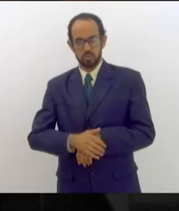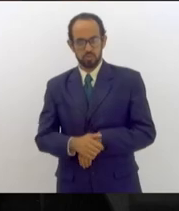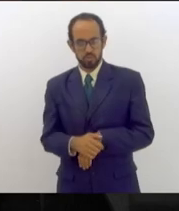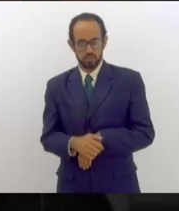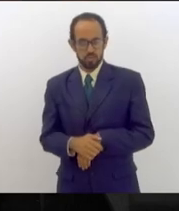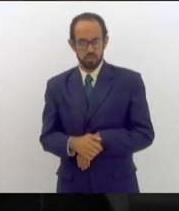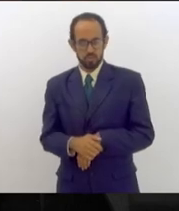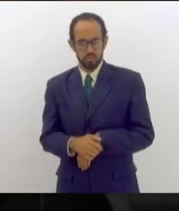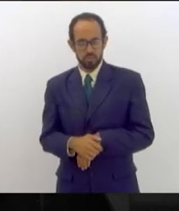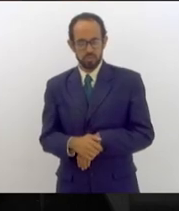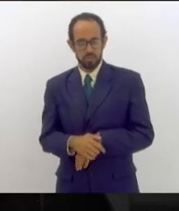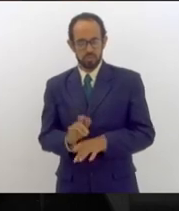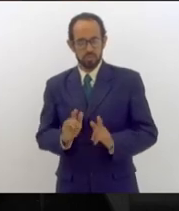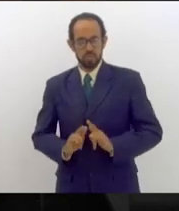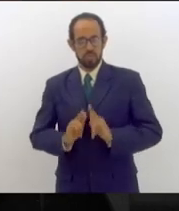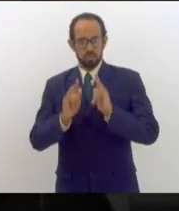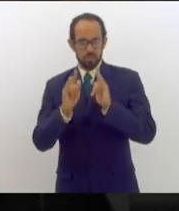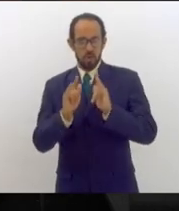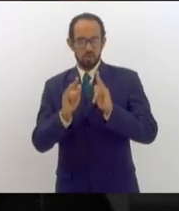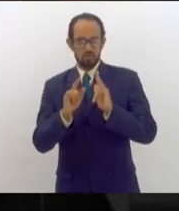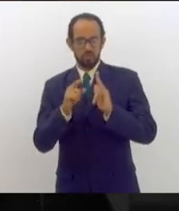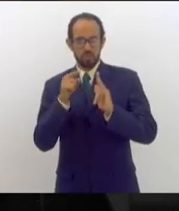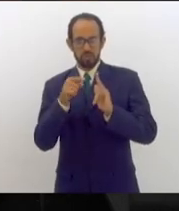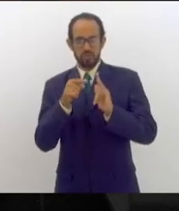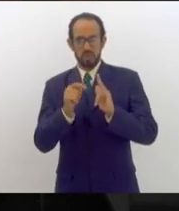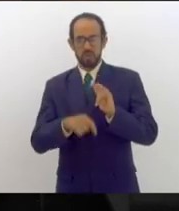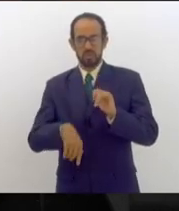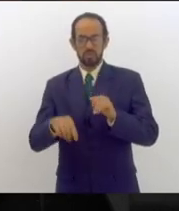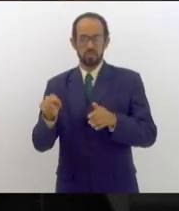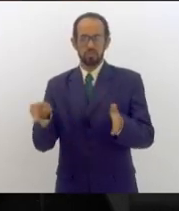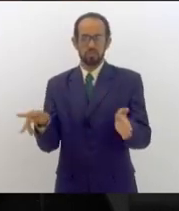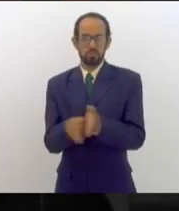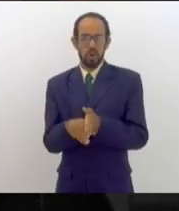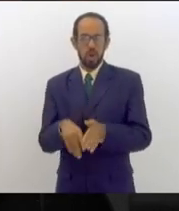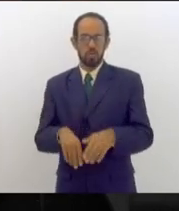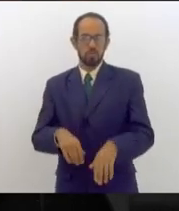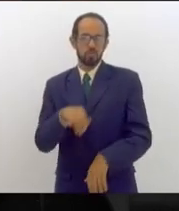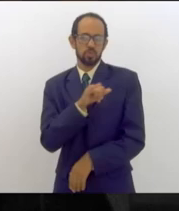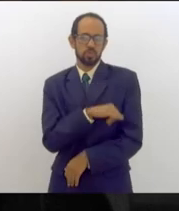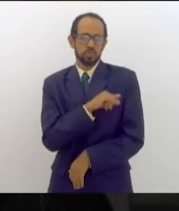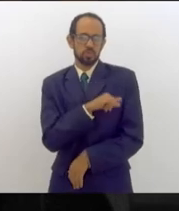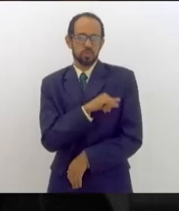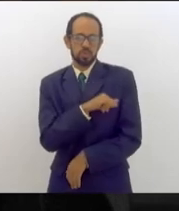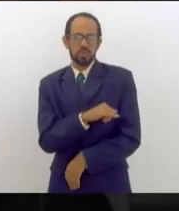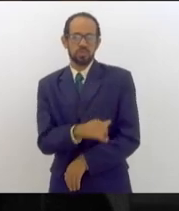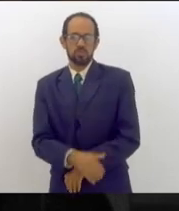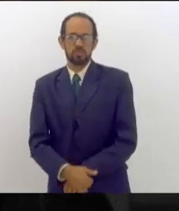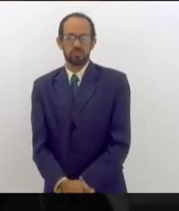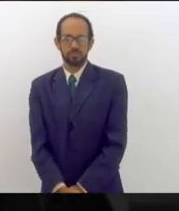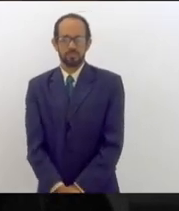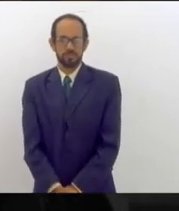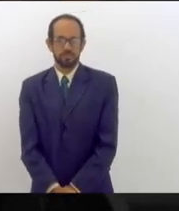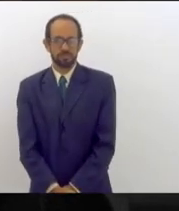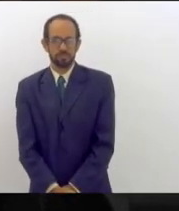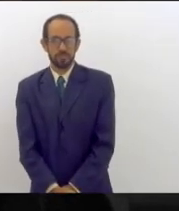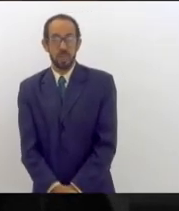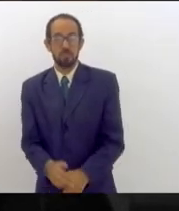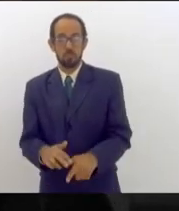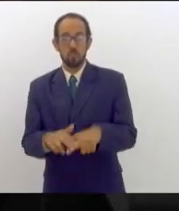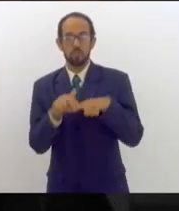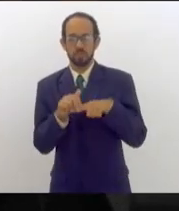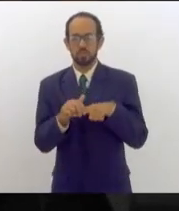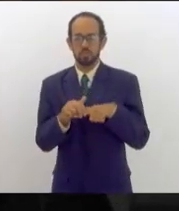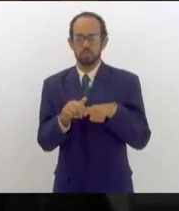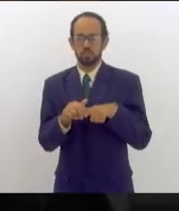em cima de um imóvel fazia parte patrimônio público do Estado do Rio de Janeiro É por isso